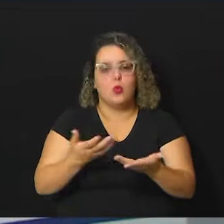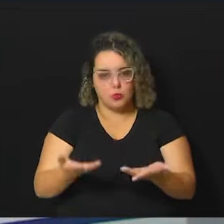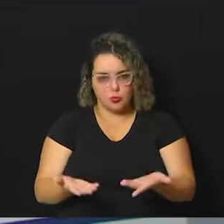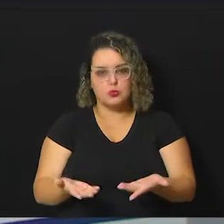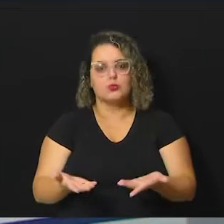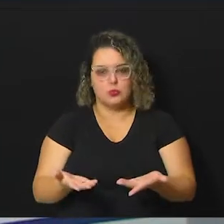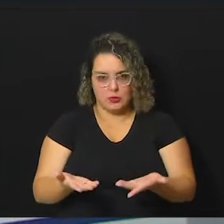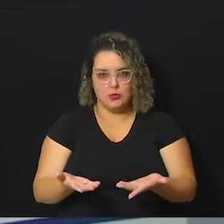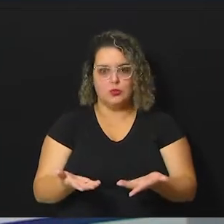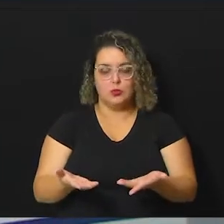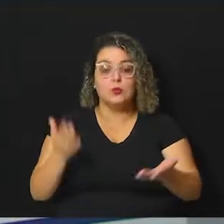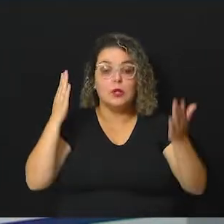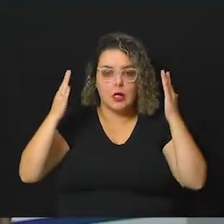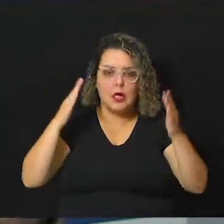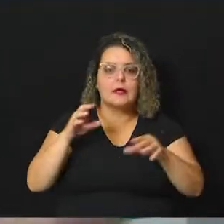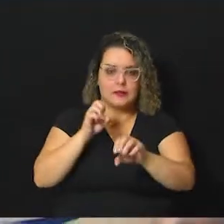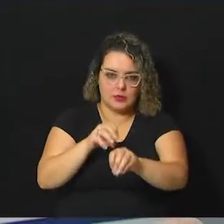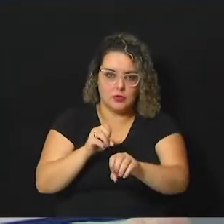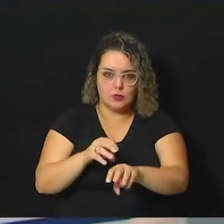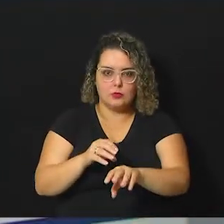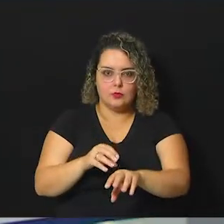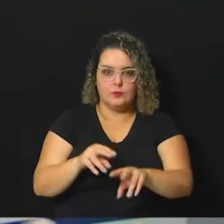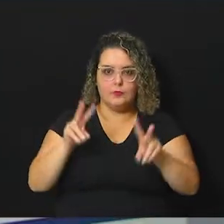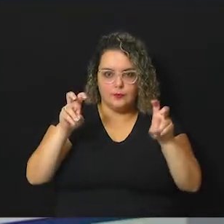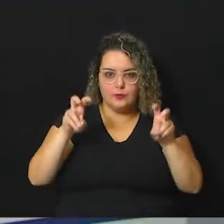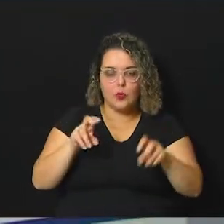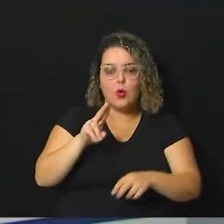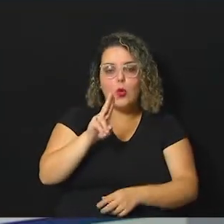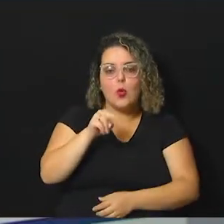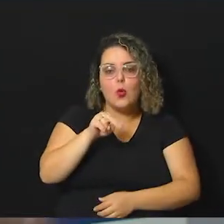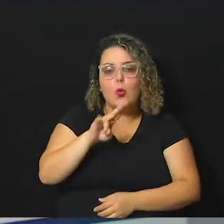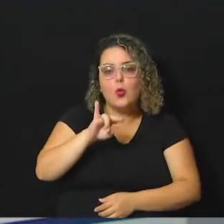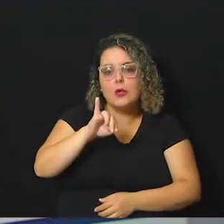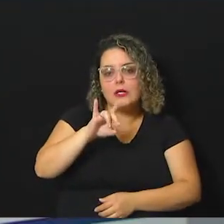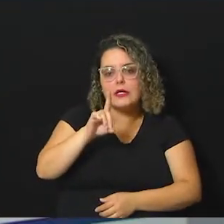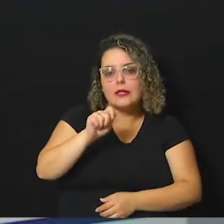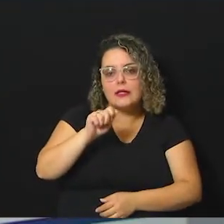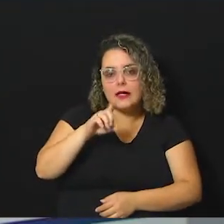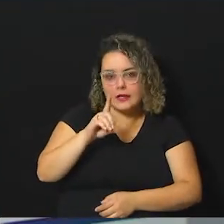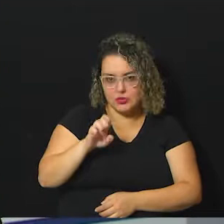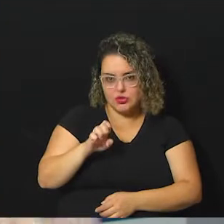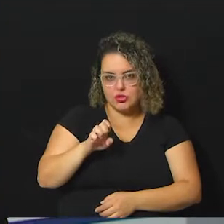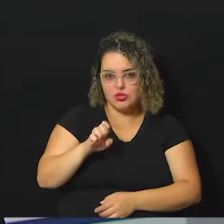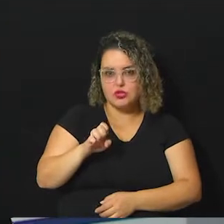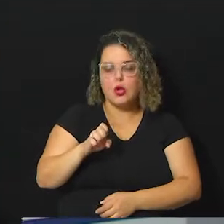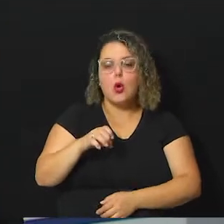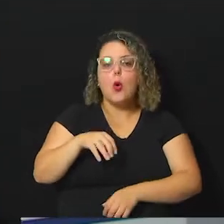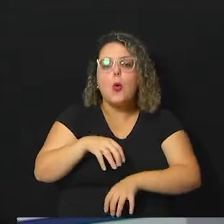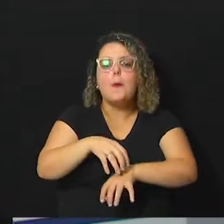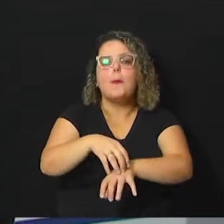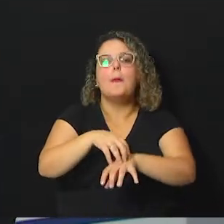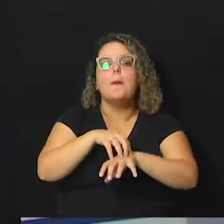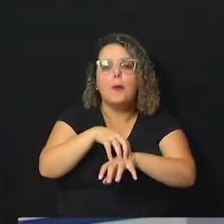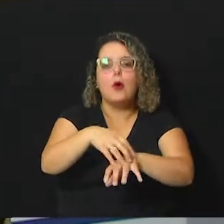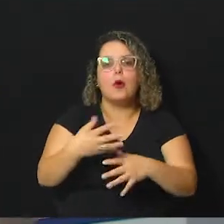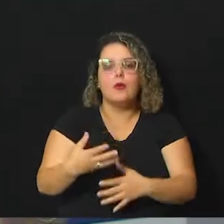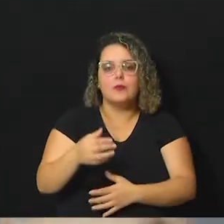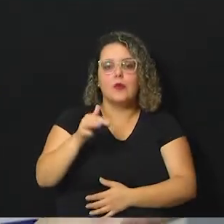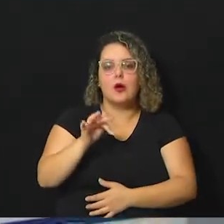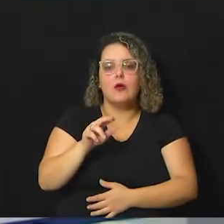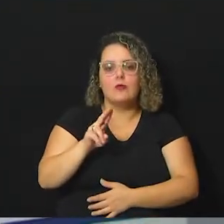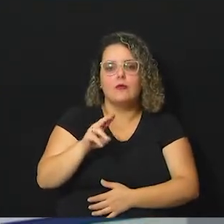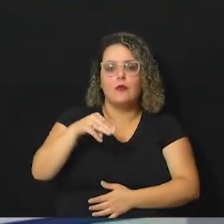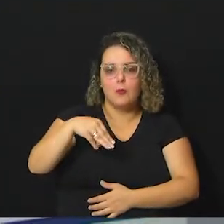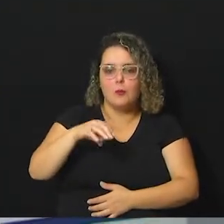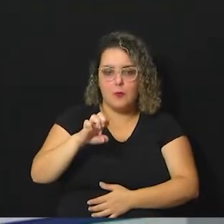sonho materializado, né? Na carreta da educação, a gente chama de unidade móvel da FUMEC, onde oferece